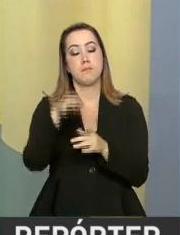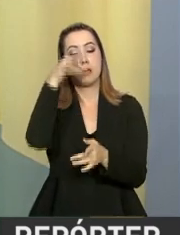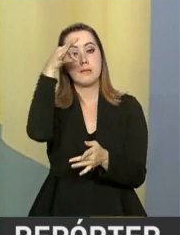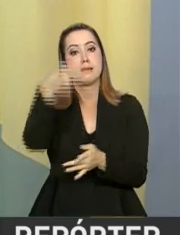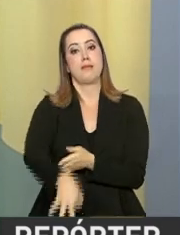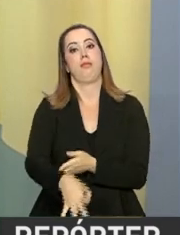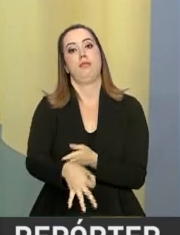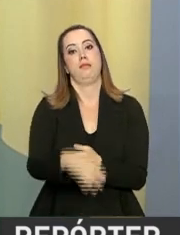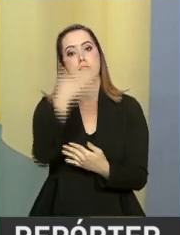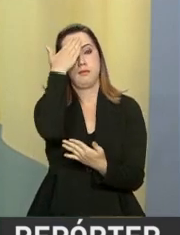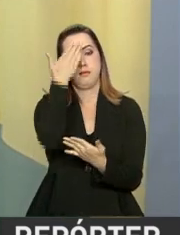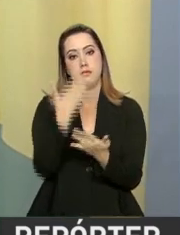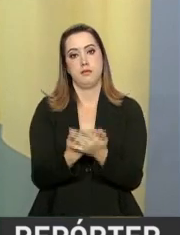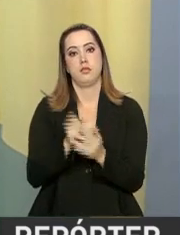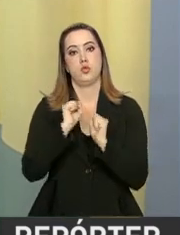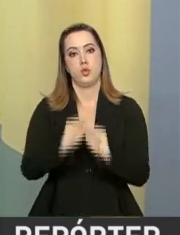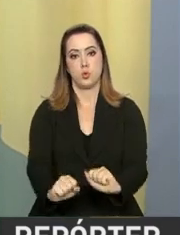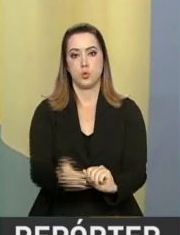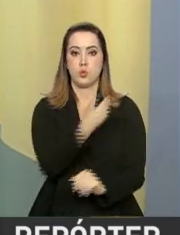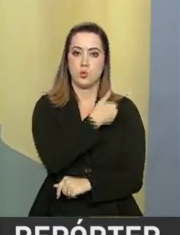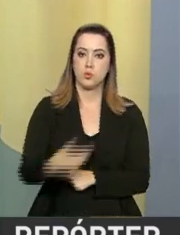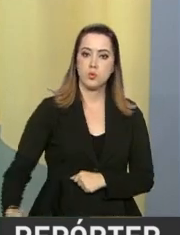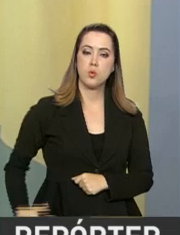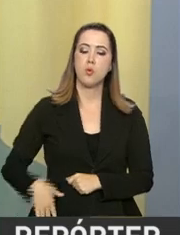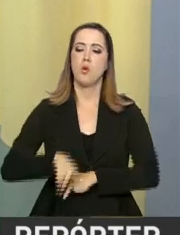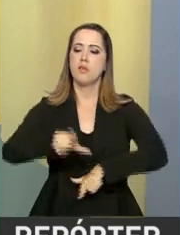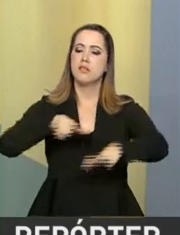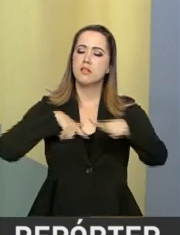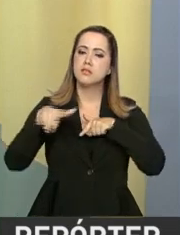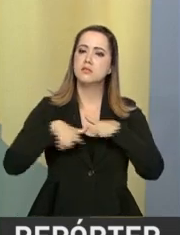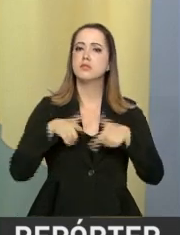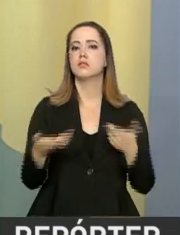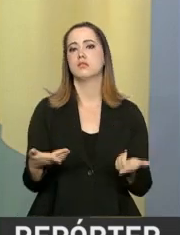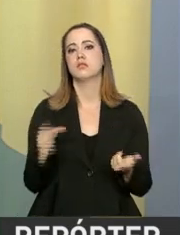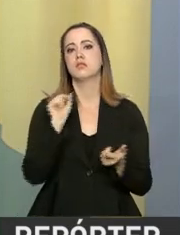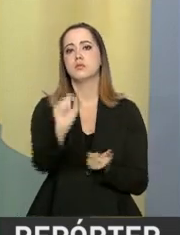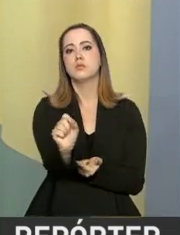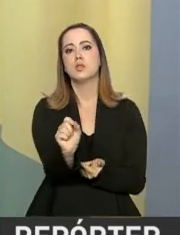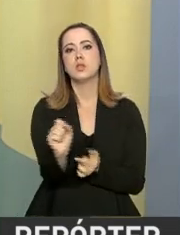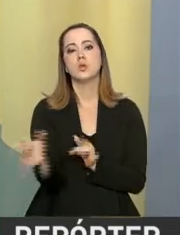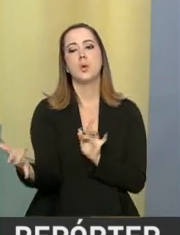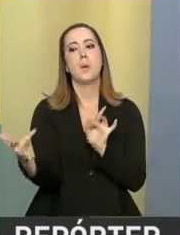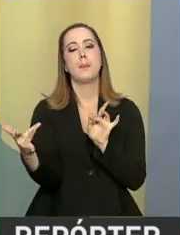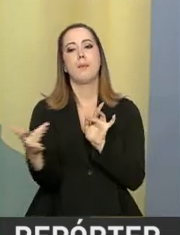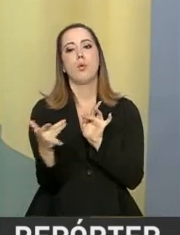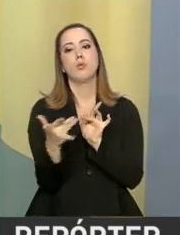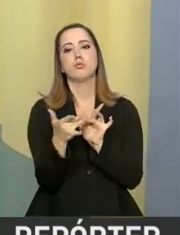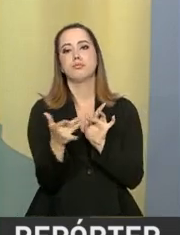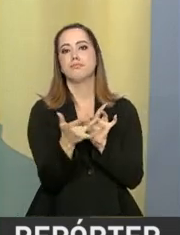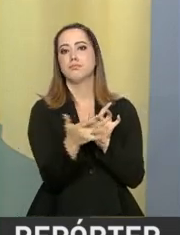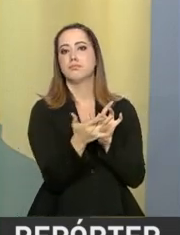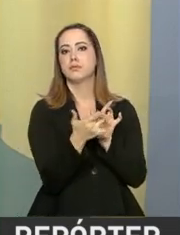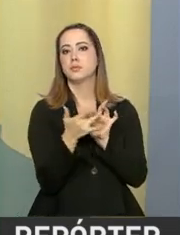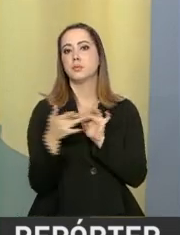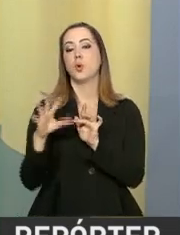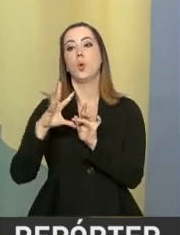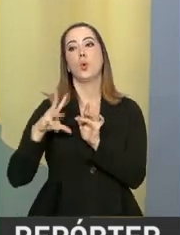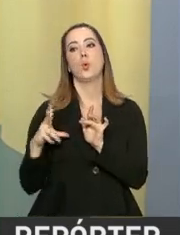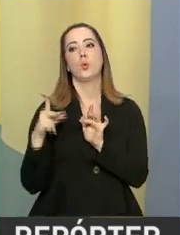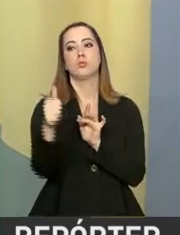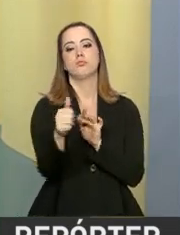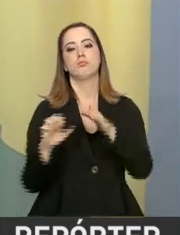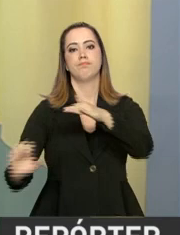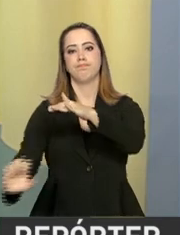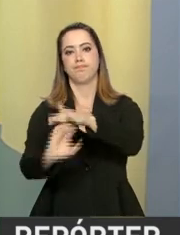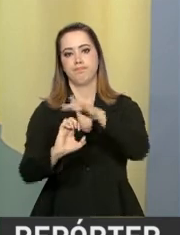dizê-lo, de que o poder público age ou deve agir em contato, em conexão com a iniciativa